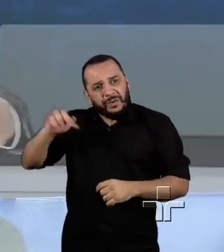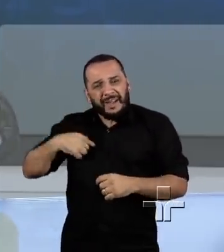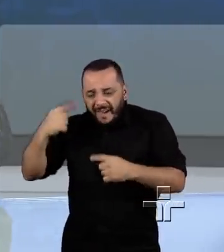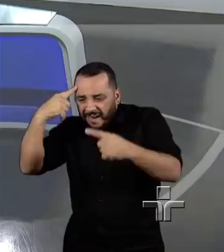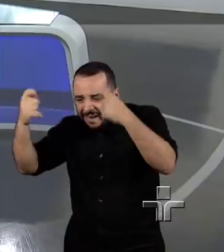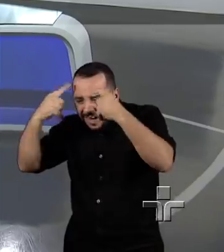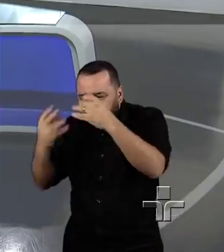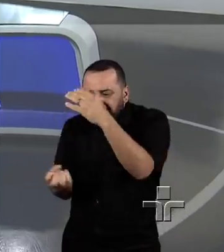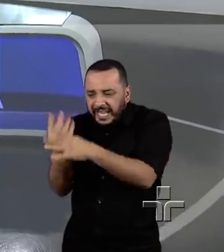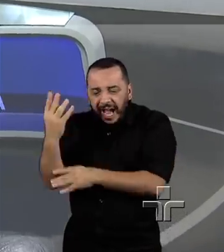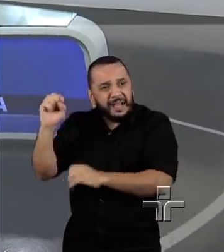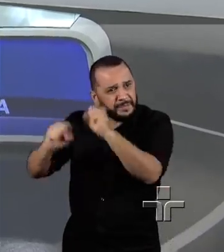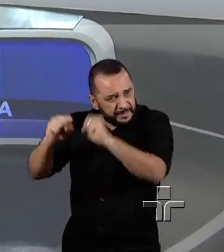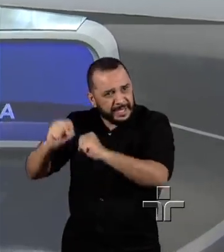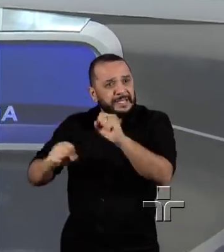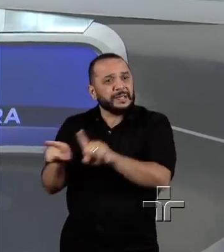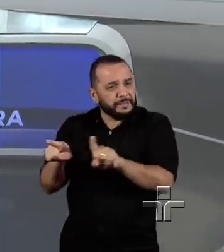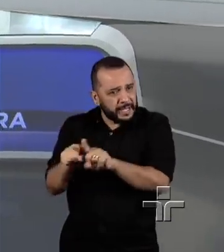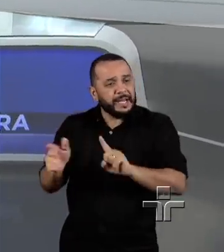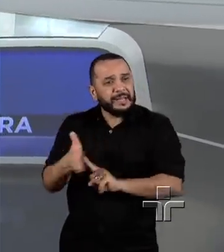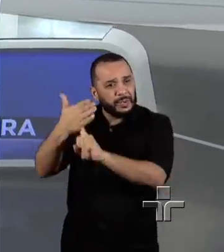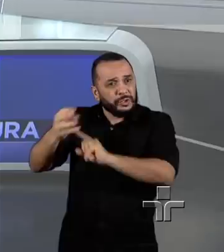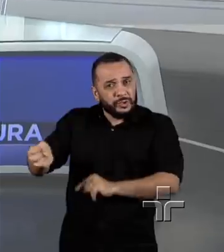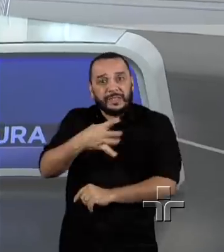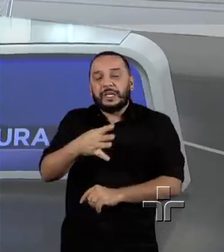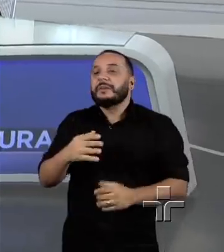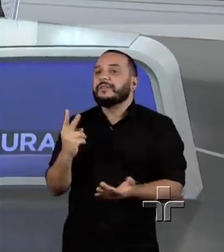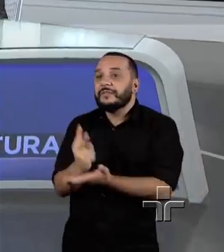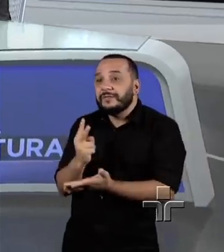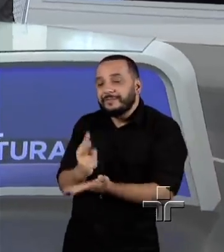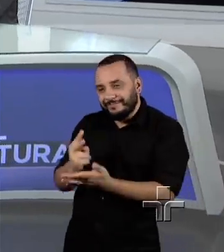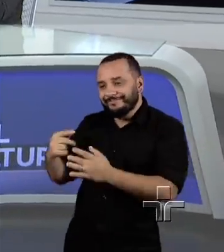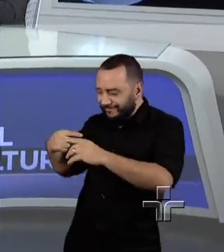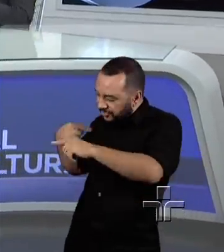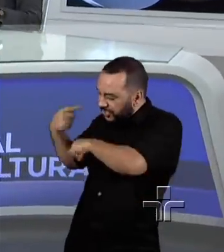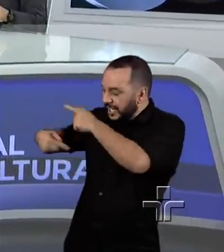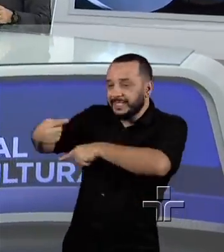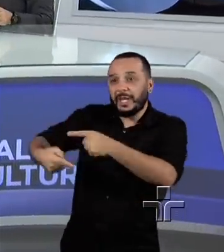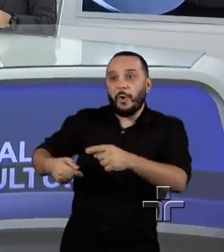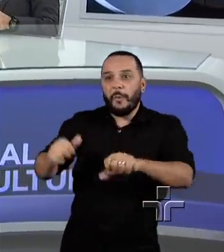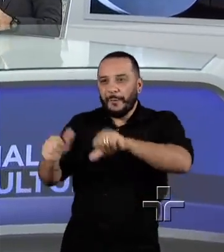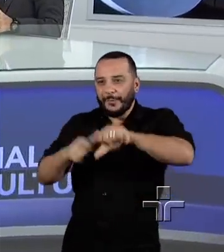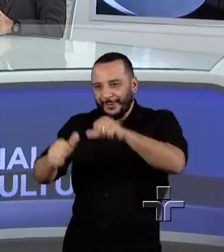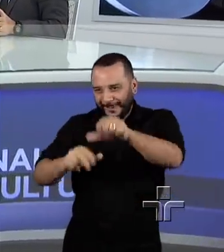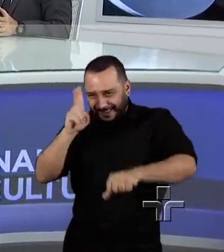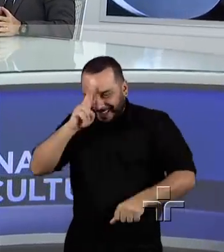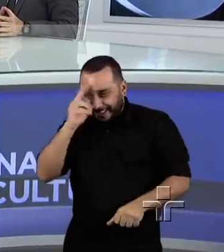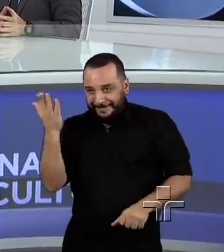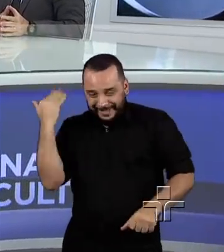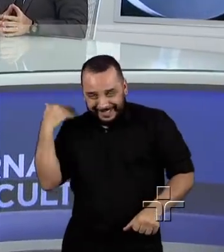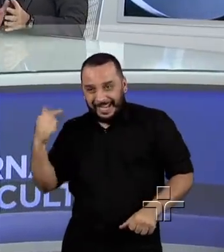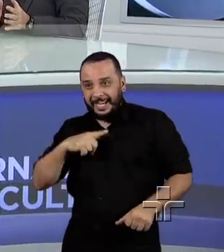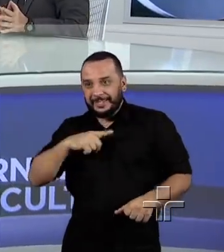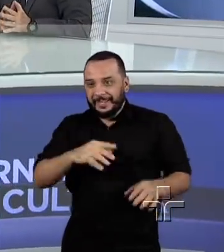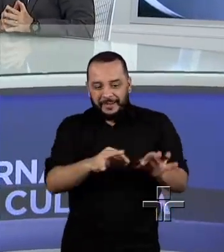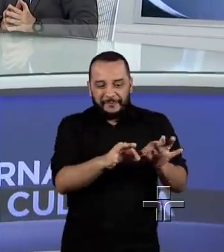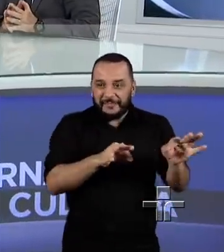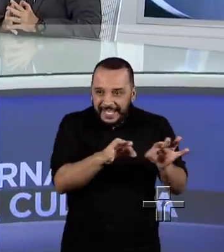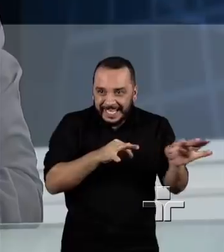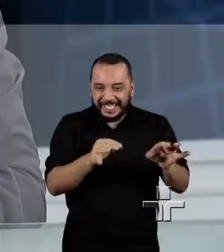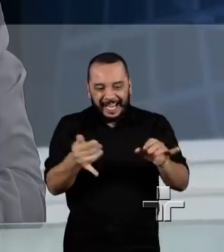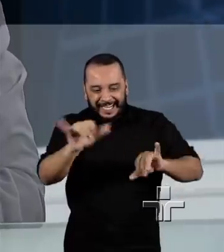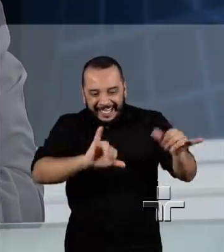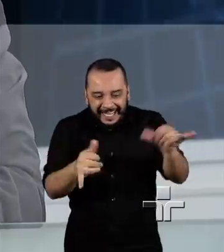inovação, vai dar um salto, sem dúvida, Mas a geração mudou, Emerson. Quando você chegava na física, no estudo de física, no estudo de química, há 20 anos